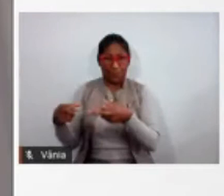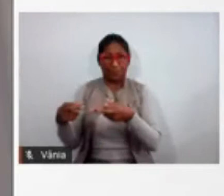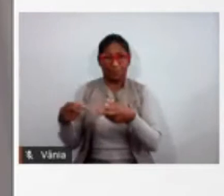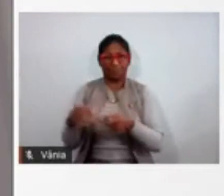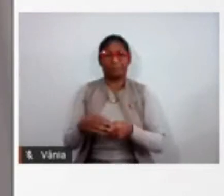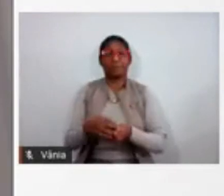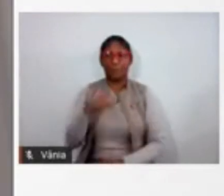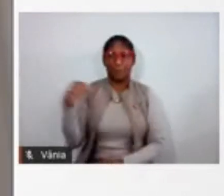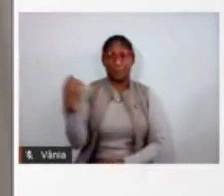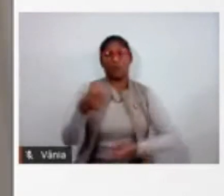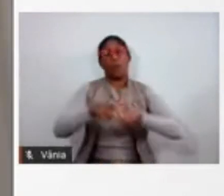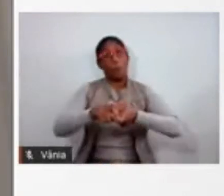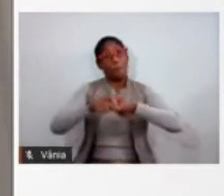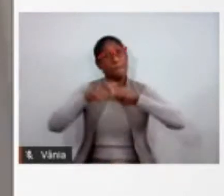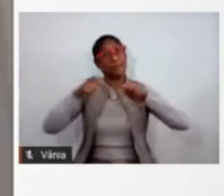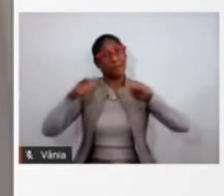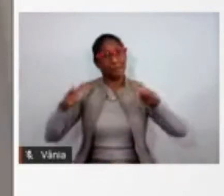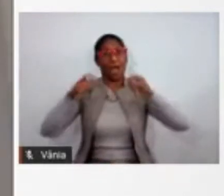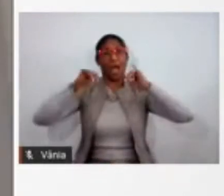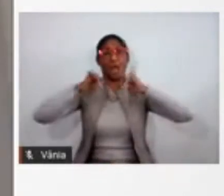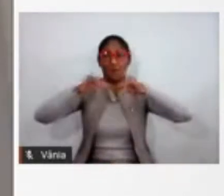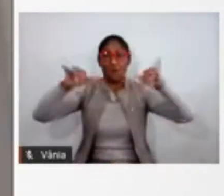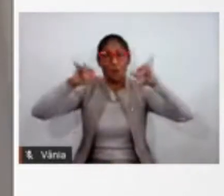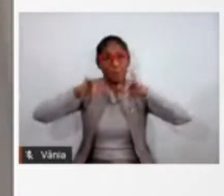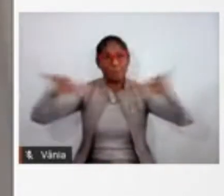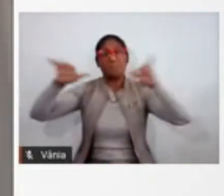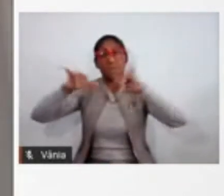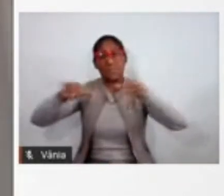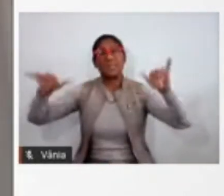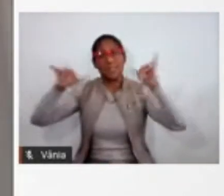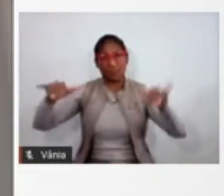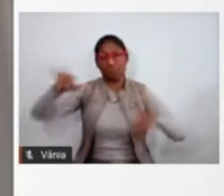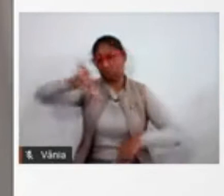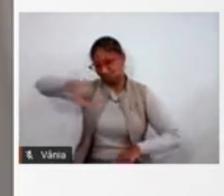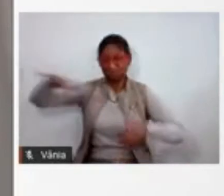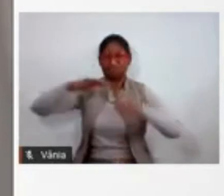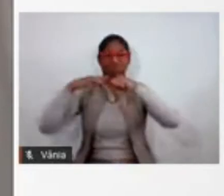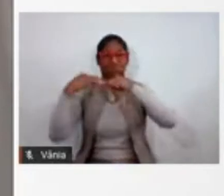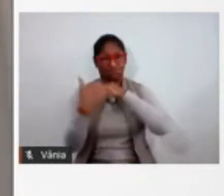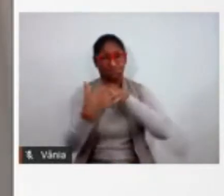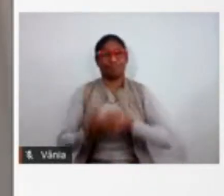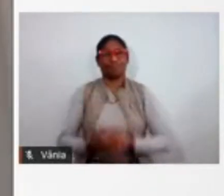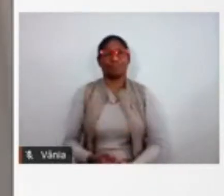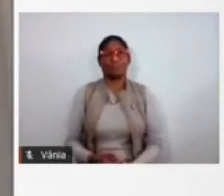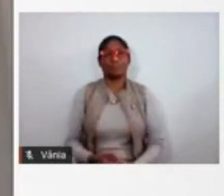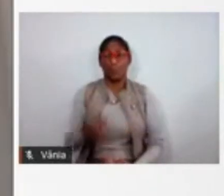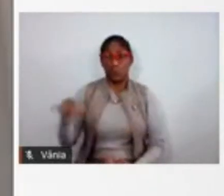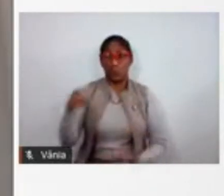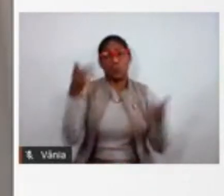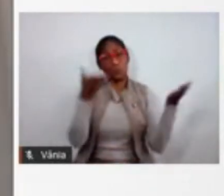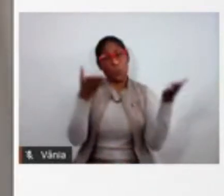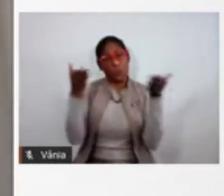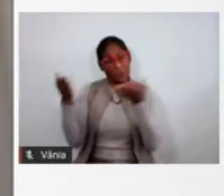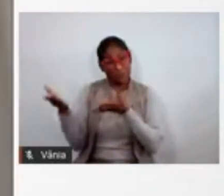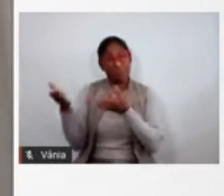ampliarmos o engajamento de todos no processo de enfrentamento ao coronavírus. Então, Não apenas quem está nos acompanhando aqui está convidado a